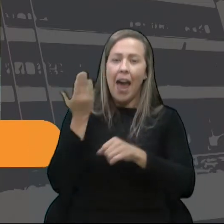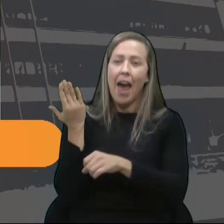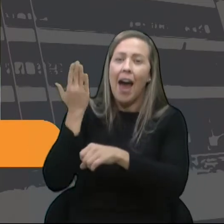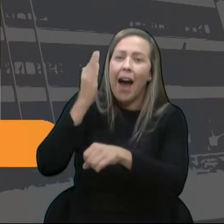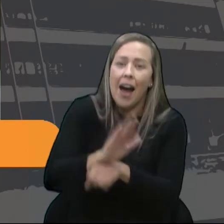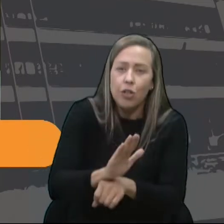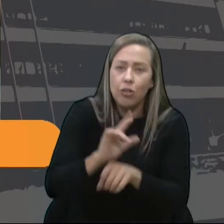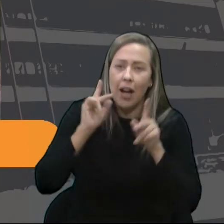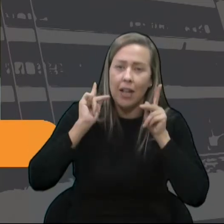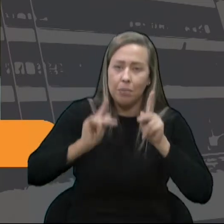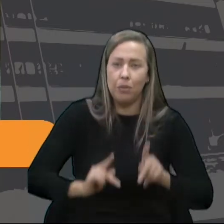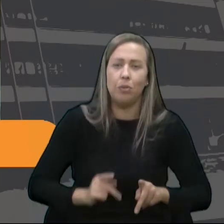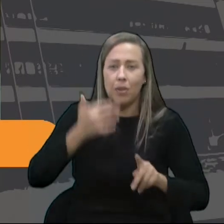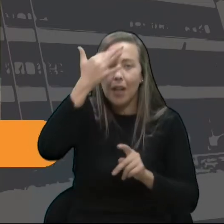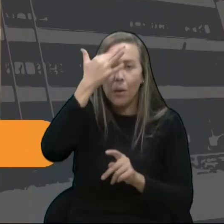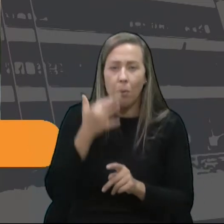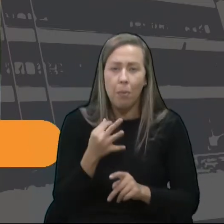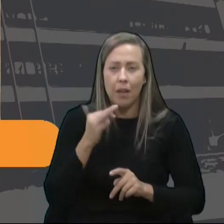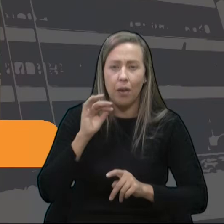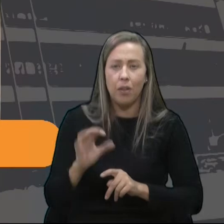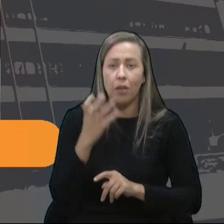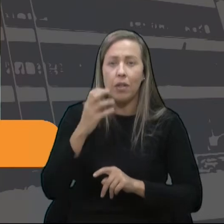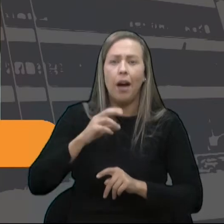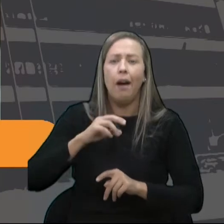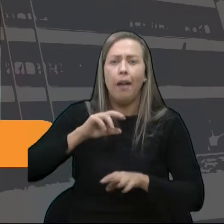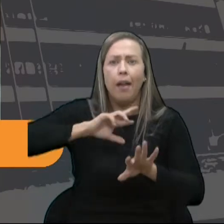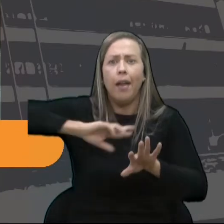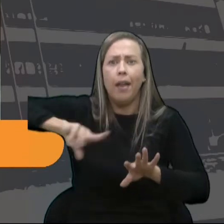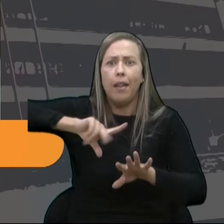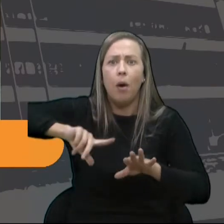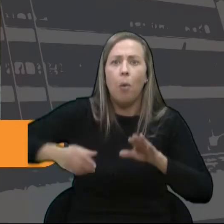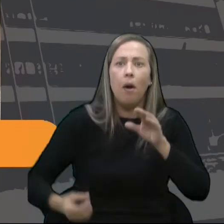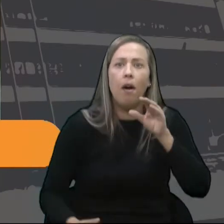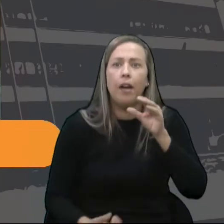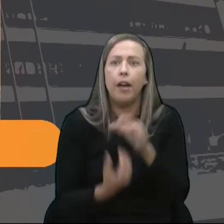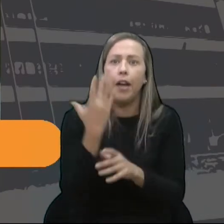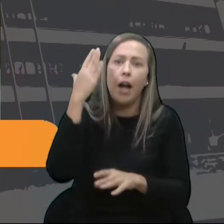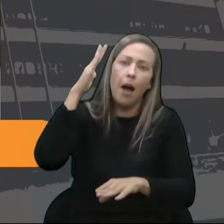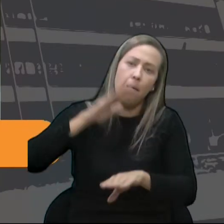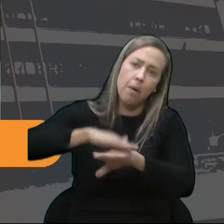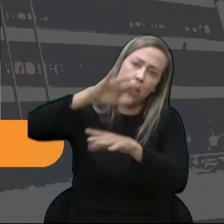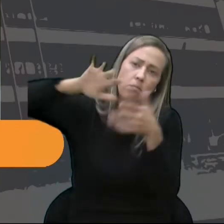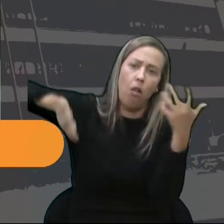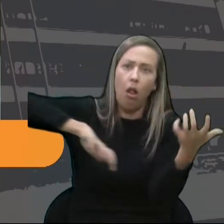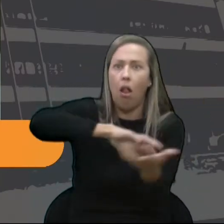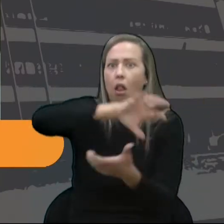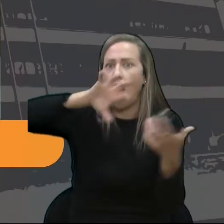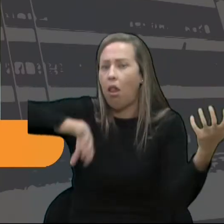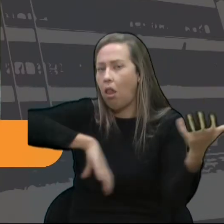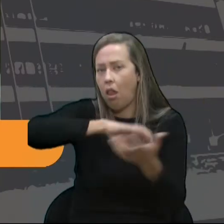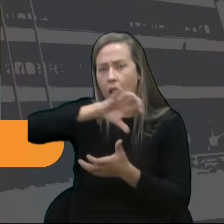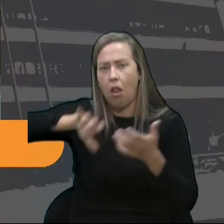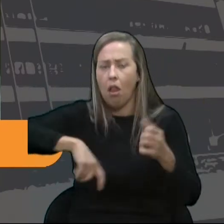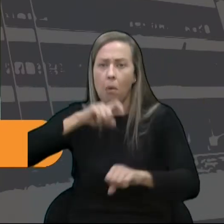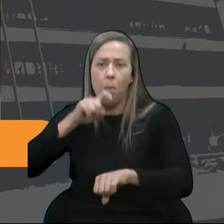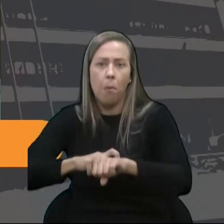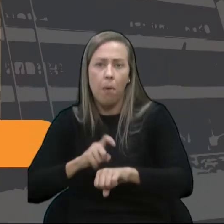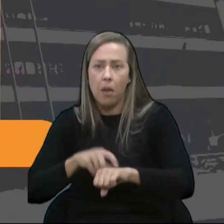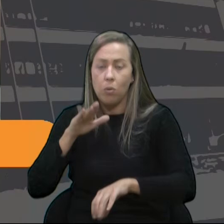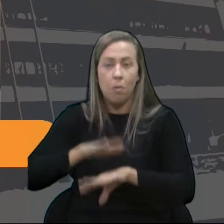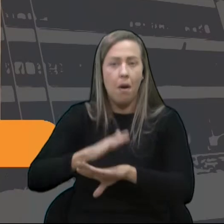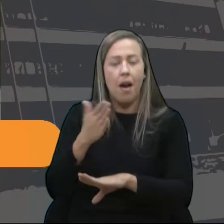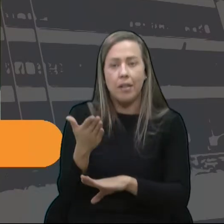que está acontecendo e não a criar mais caos e confusão no meio de uma situação que não